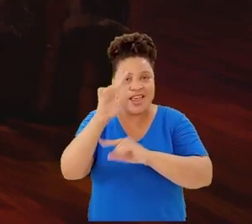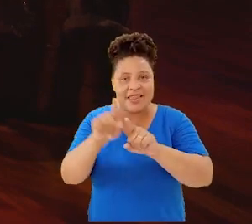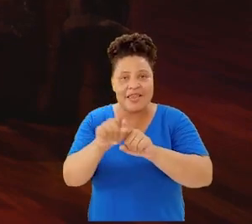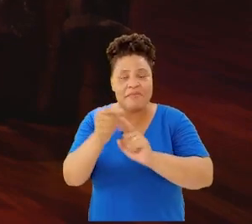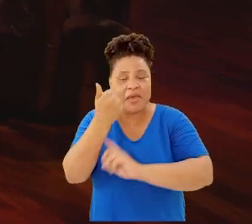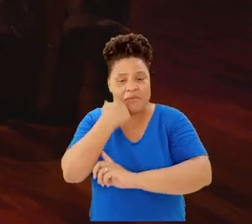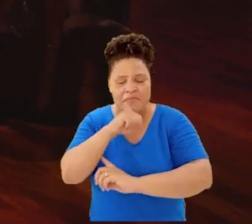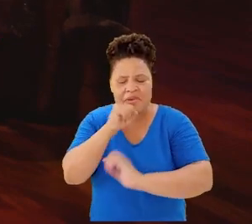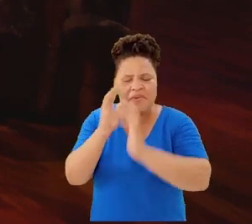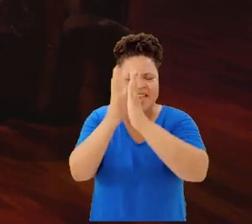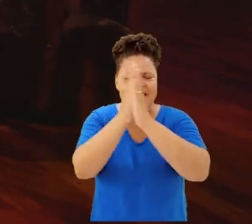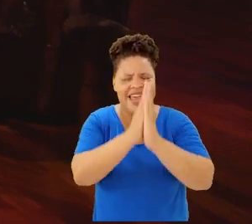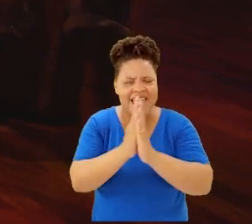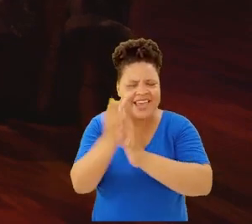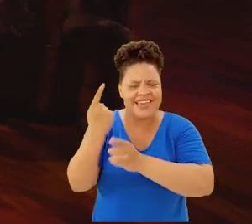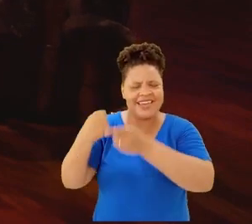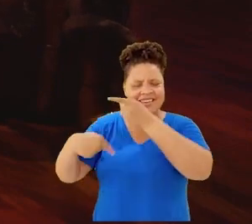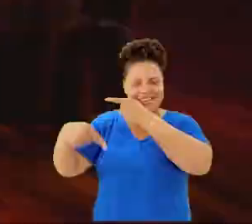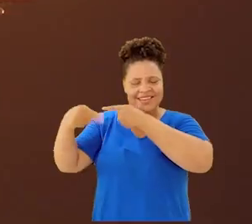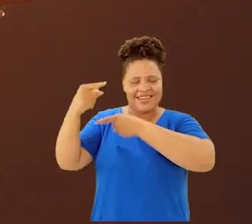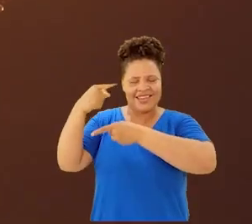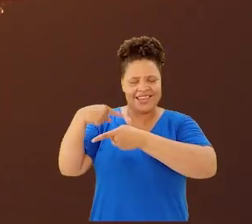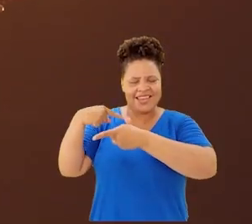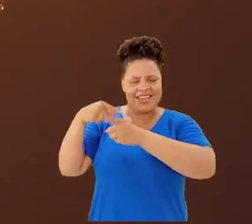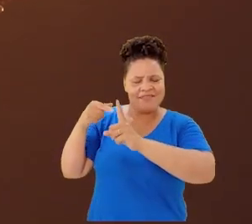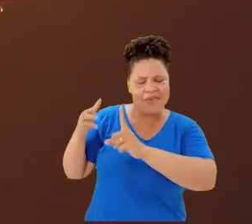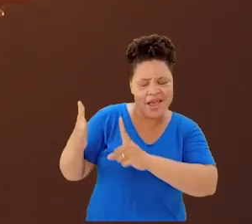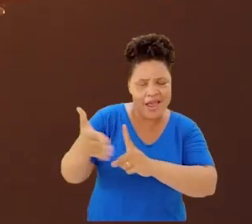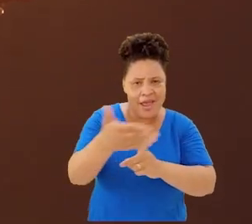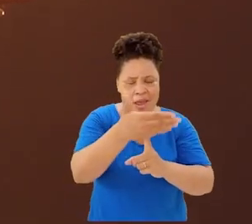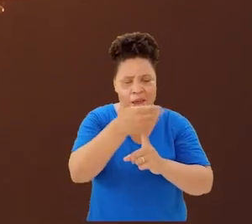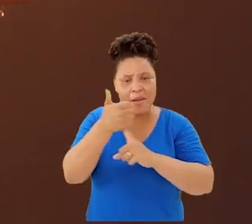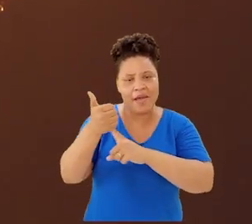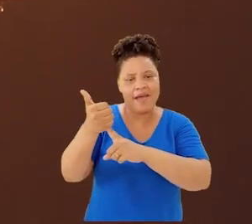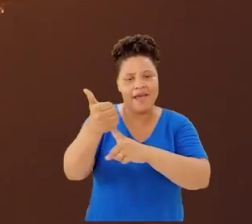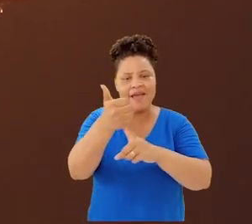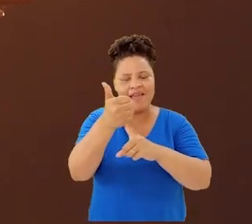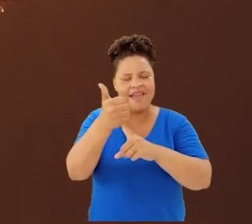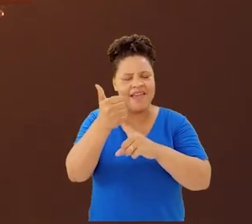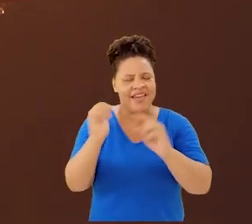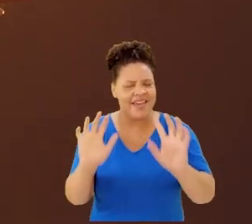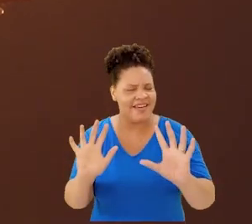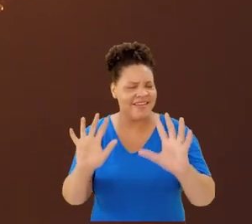tecer. Celebro a proteção, celebro o amor.